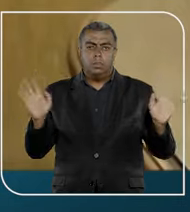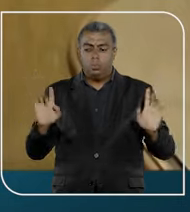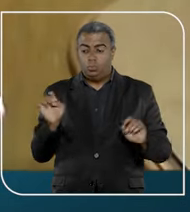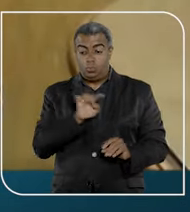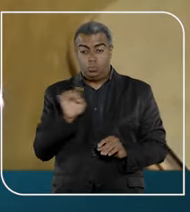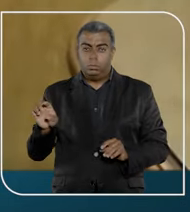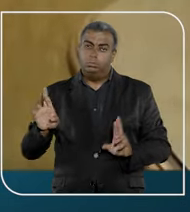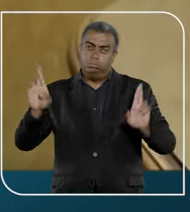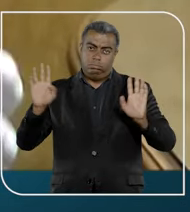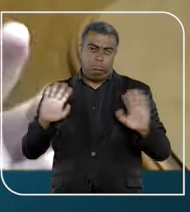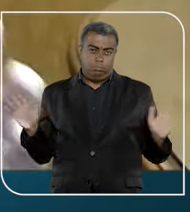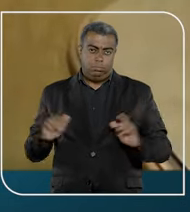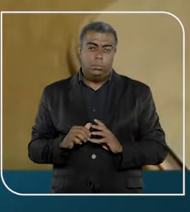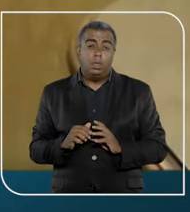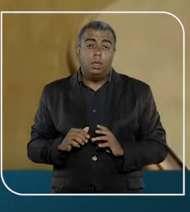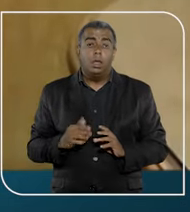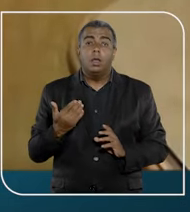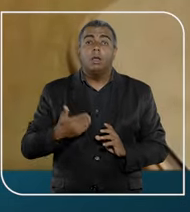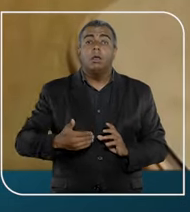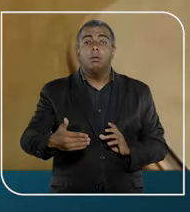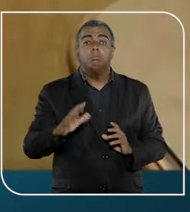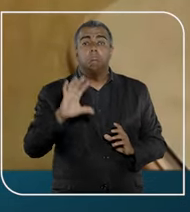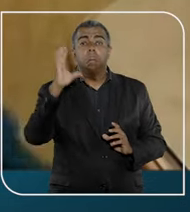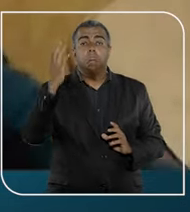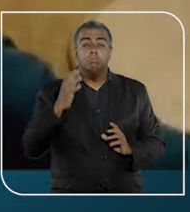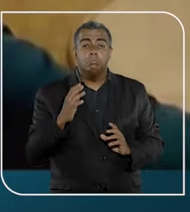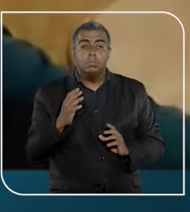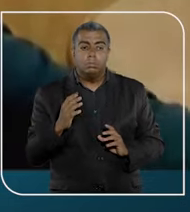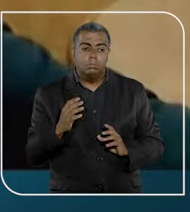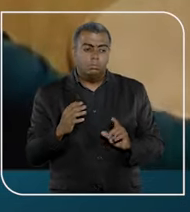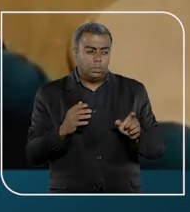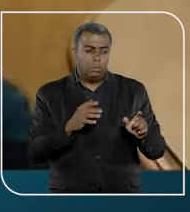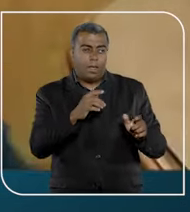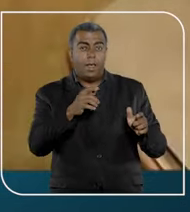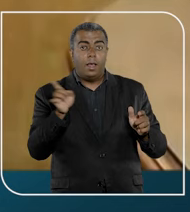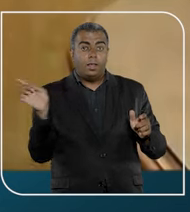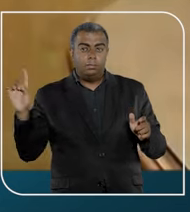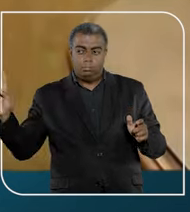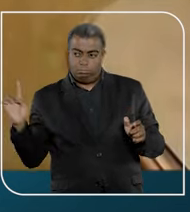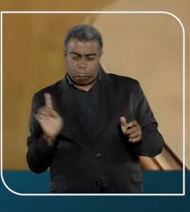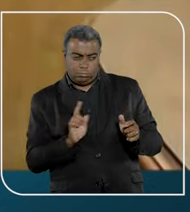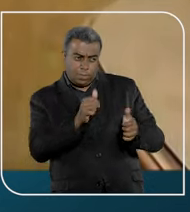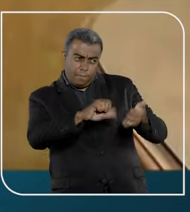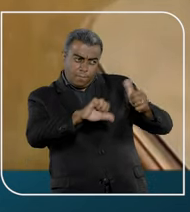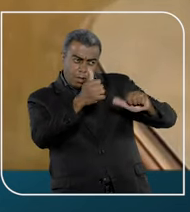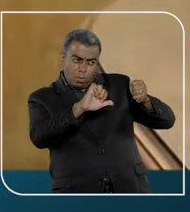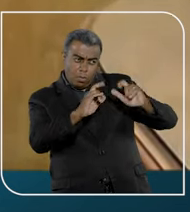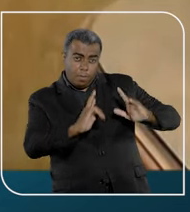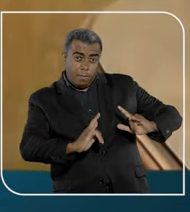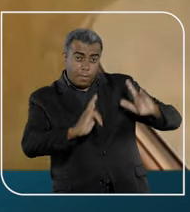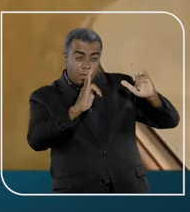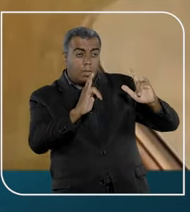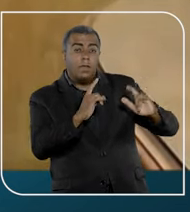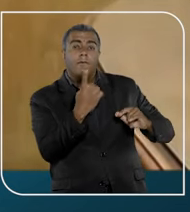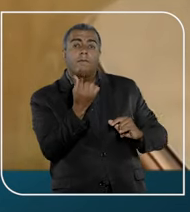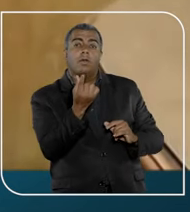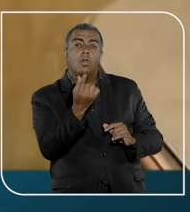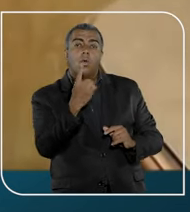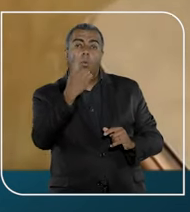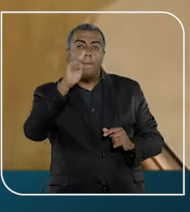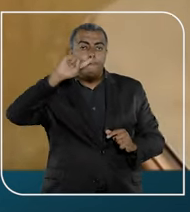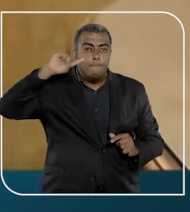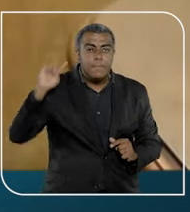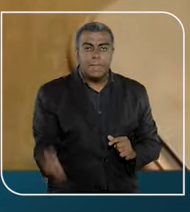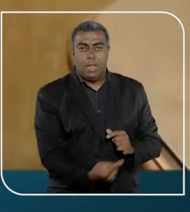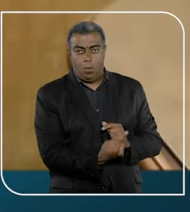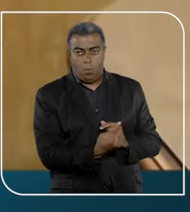de quem era o proprietário. Os dois eram proprietários. E aí, o que aconteceu? Foi feita a avaliação, avaliou-se o imóvel